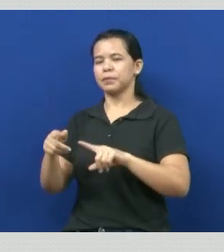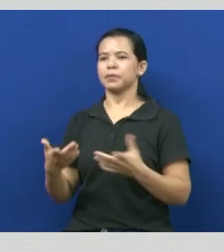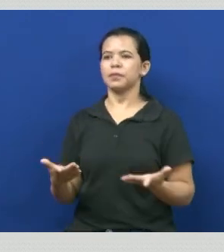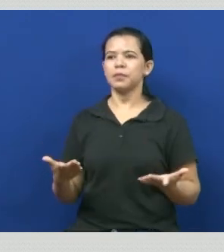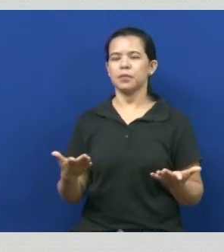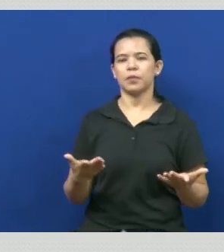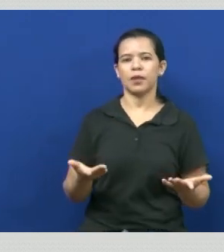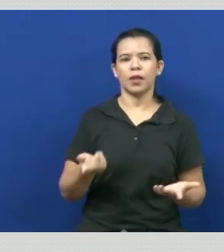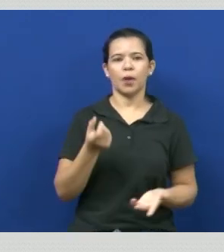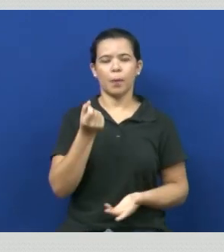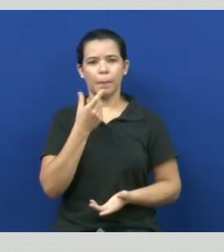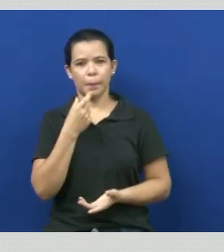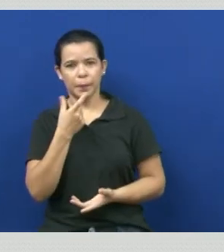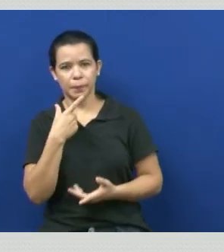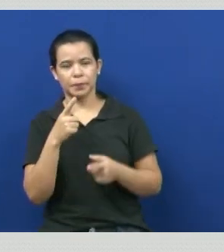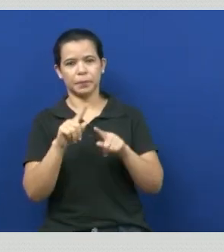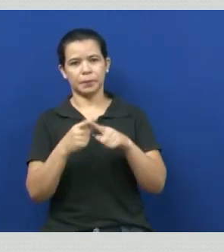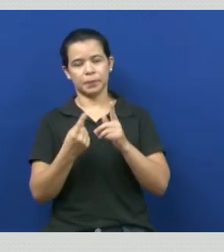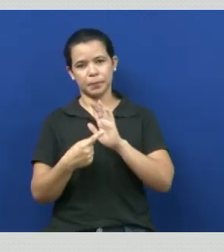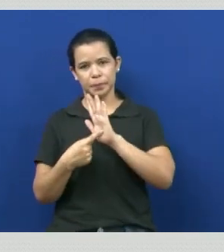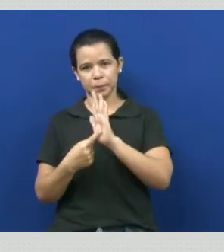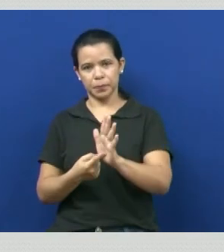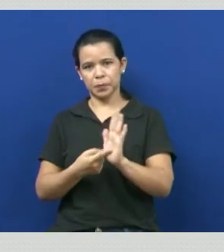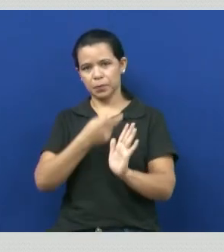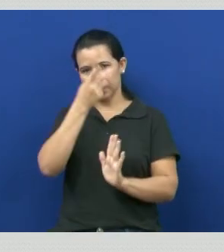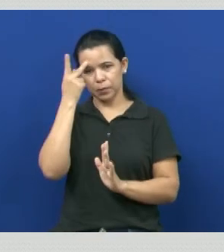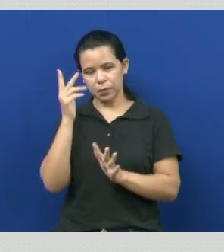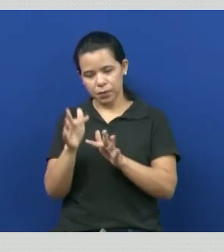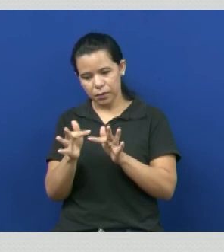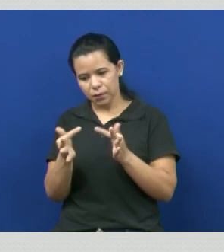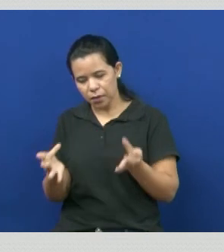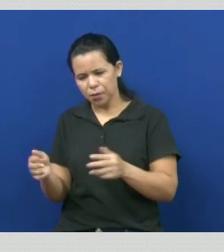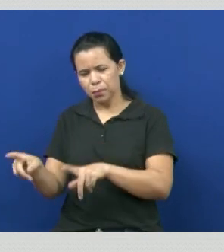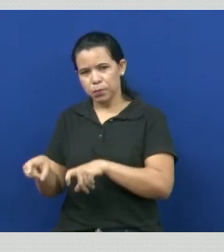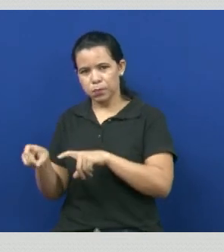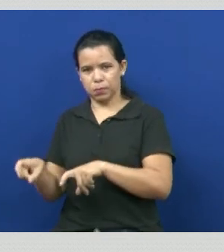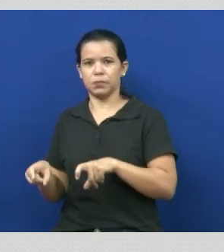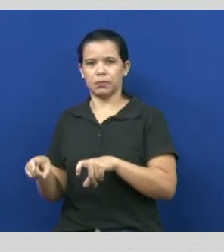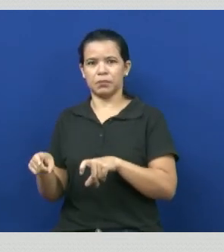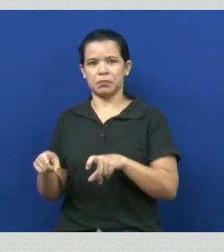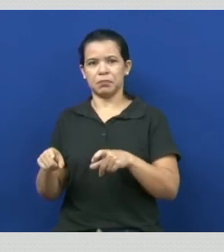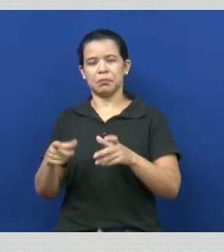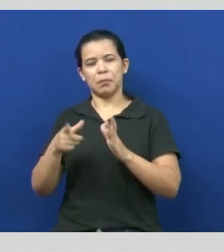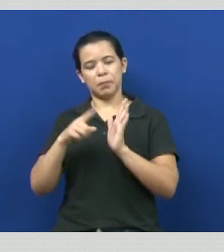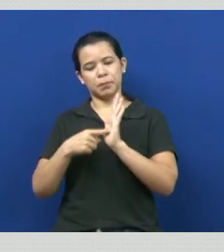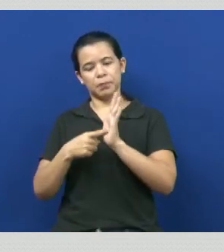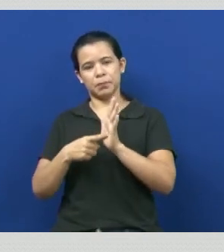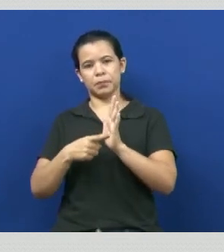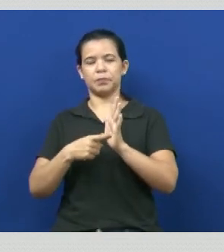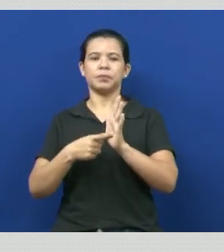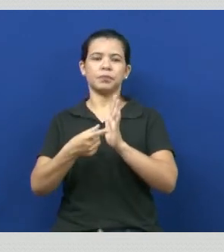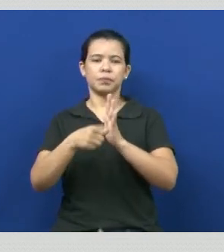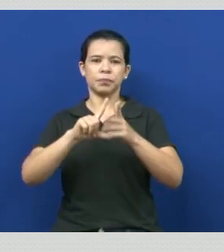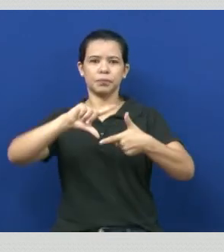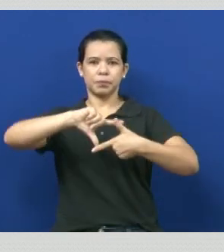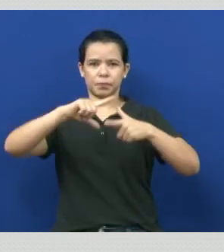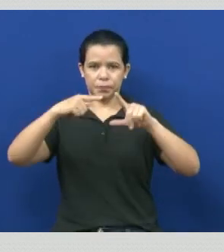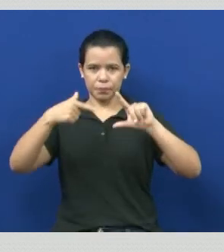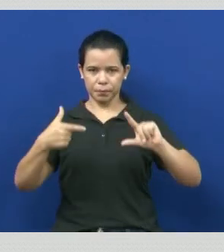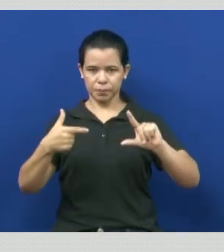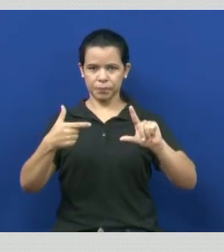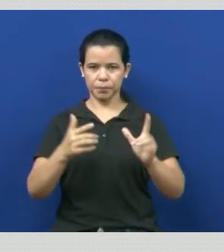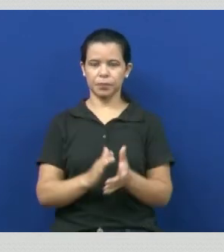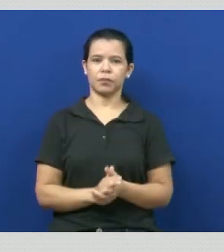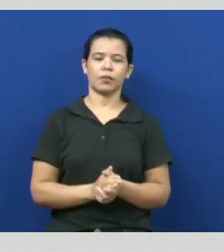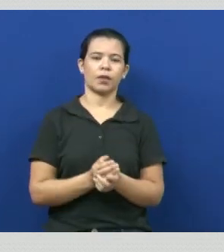caipira que foi tão bem retratado no pré-modernismo. Bom, estamos no final da nossa aula, eu vou deixar com vocês